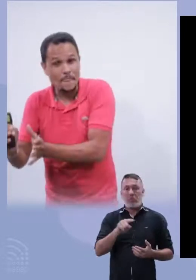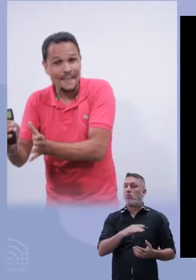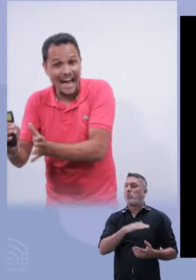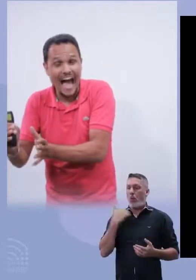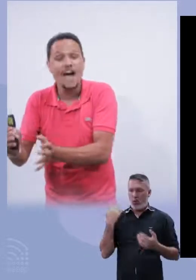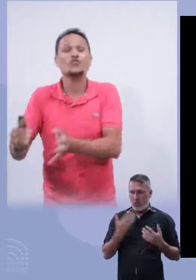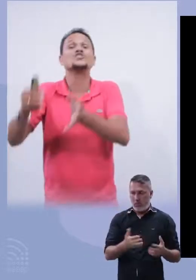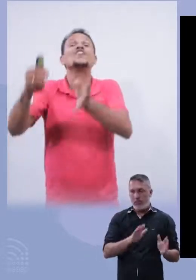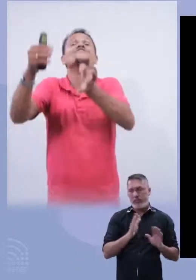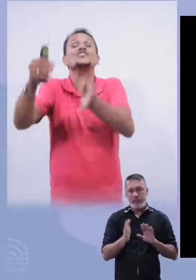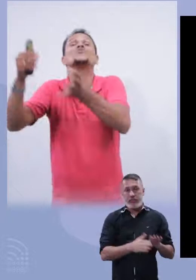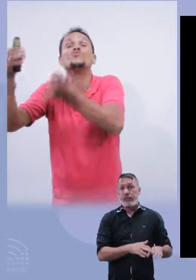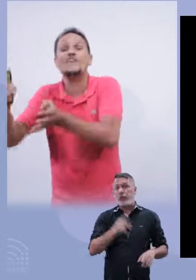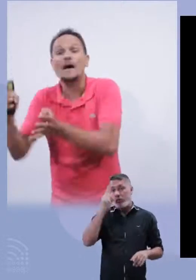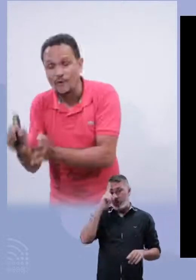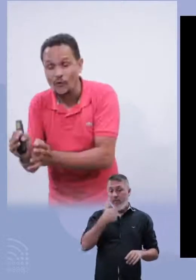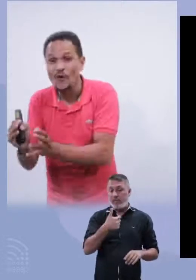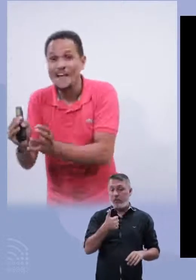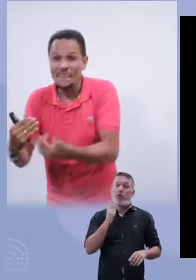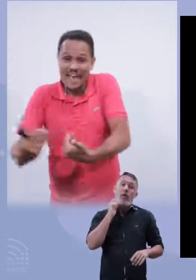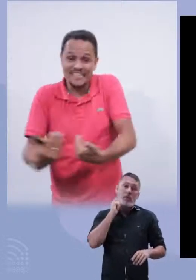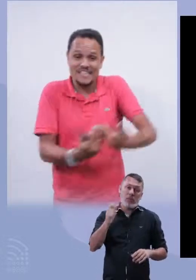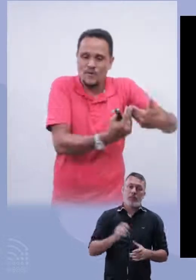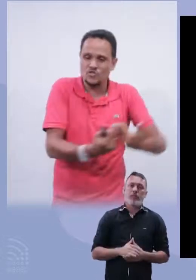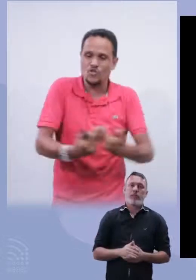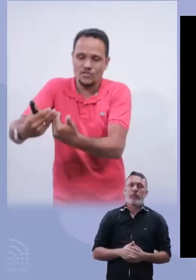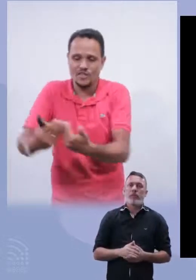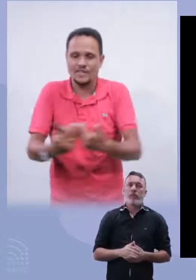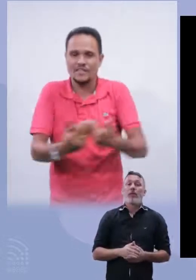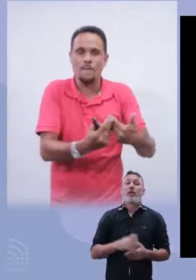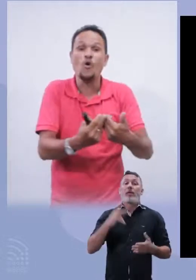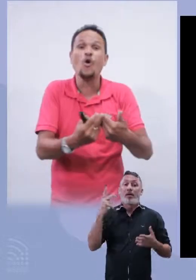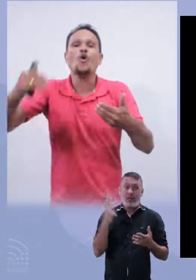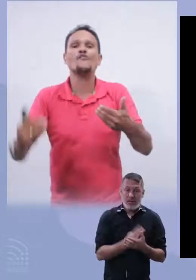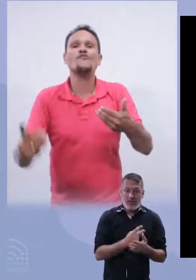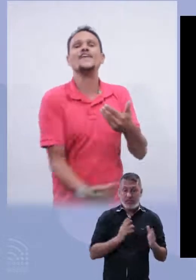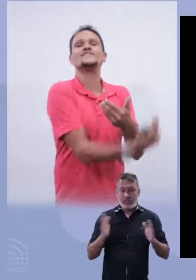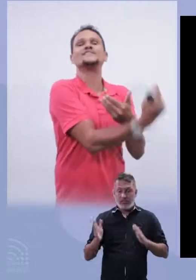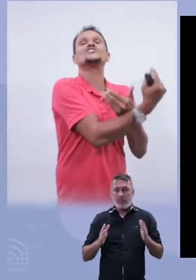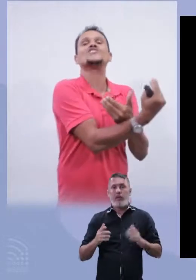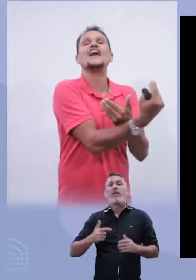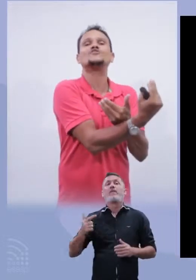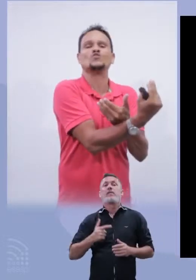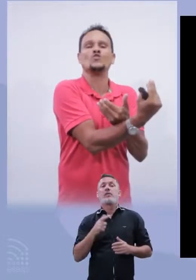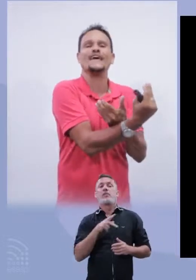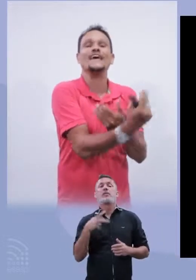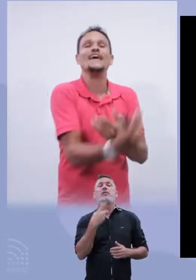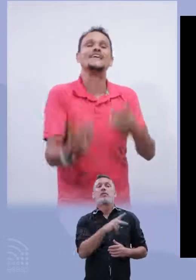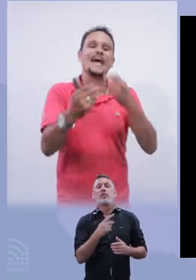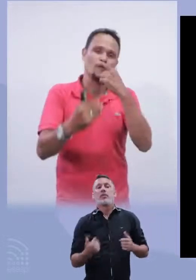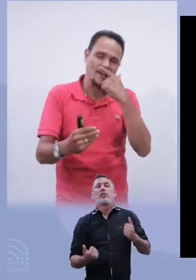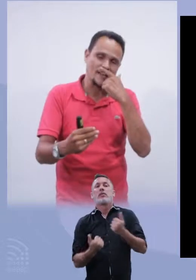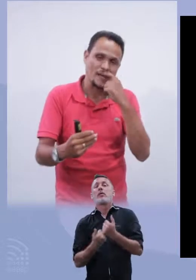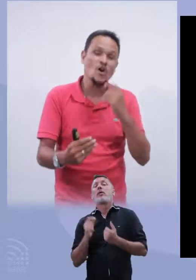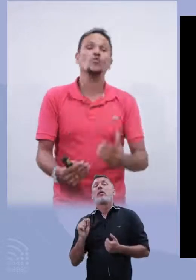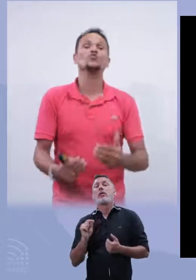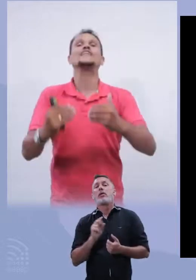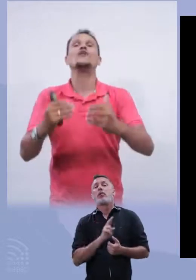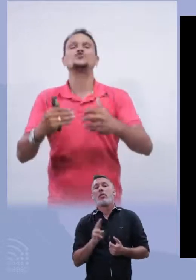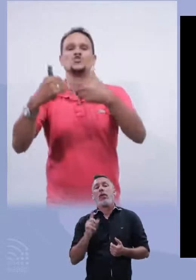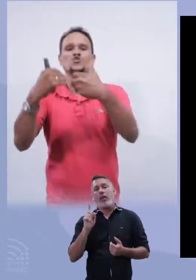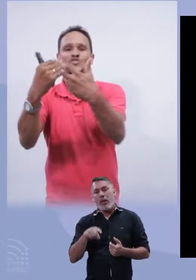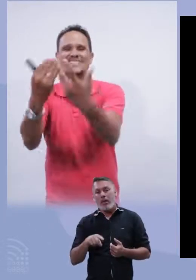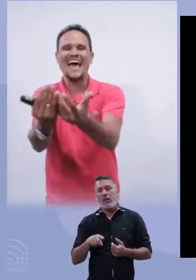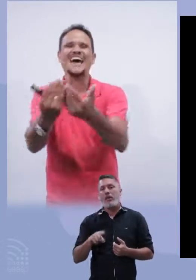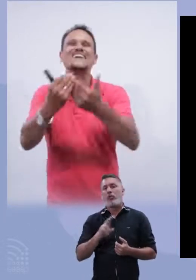morre, tá? No dia 21 de abril. Nesse episódio de tempo, o vice já assume. E quem era o vice? Um